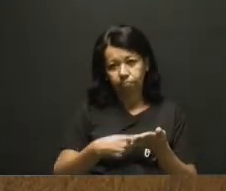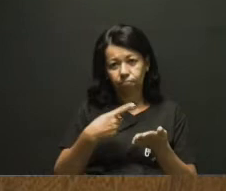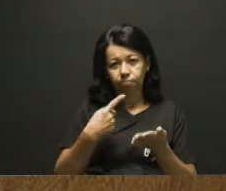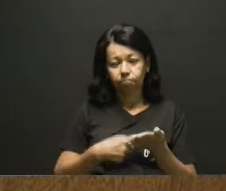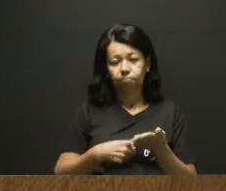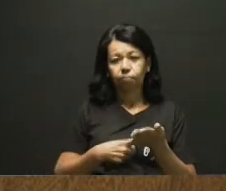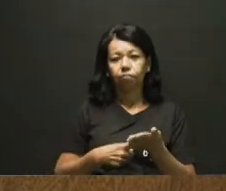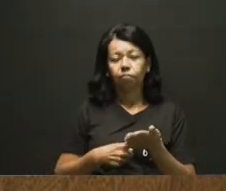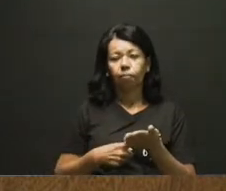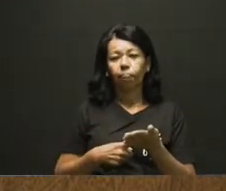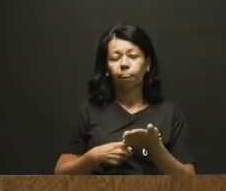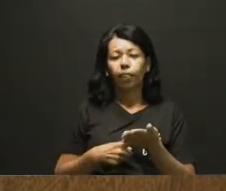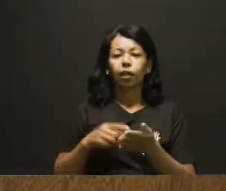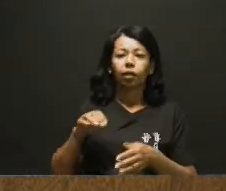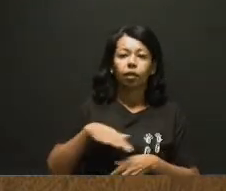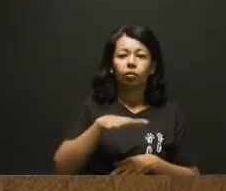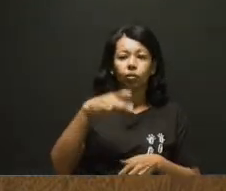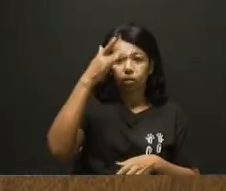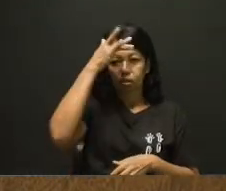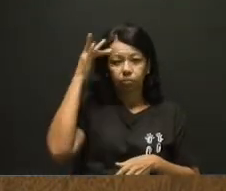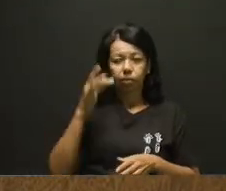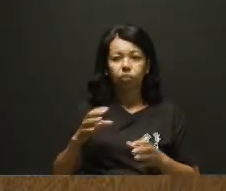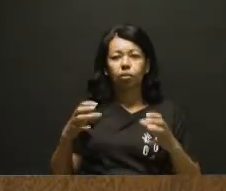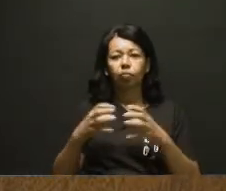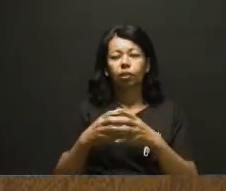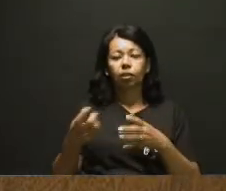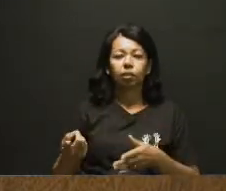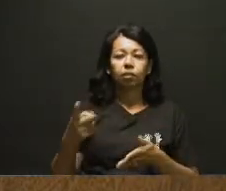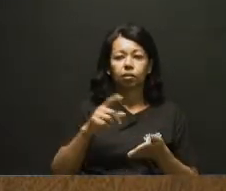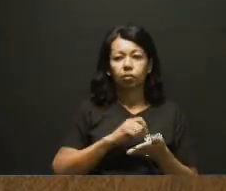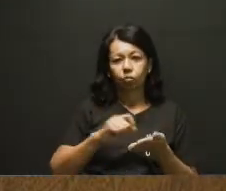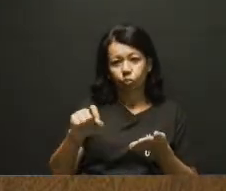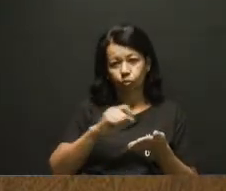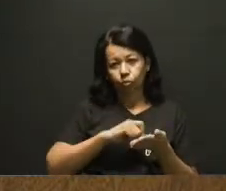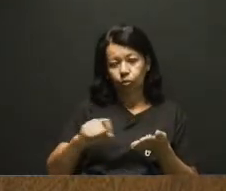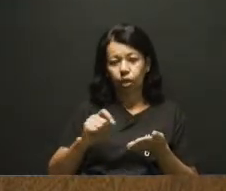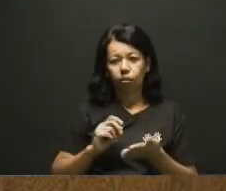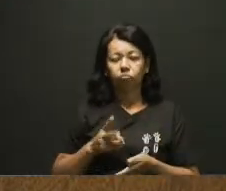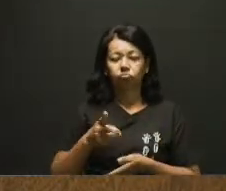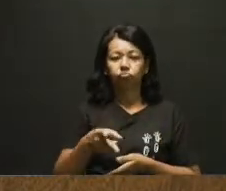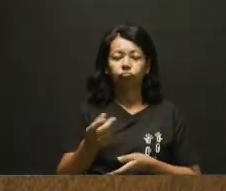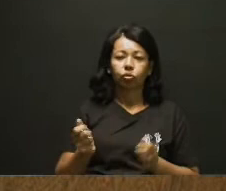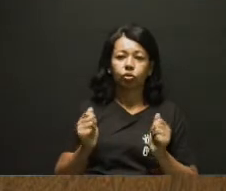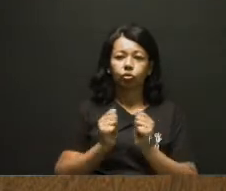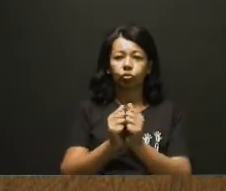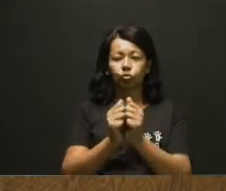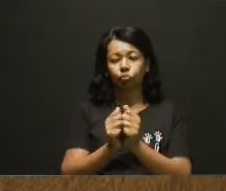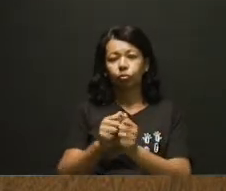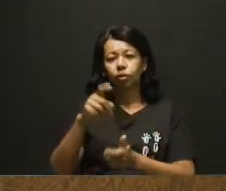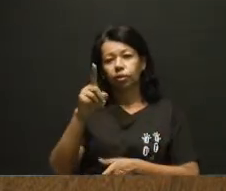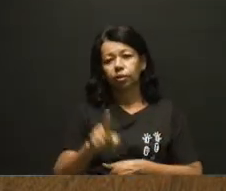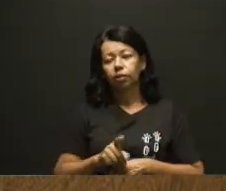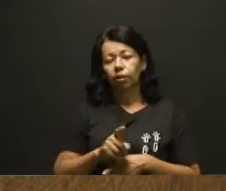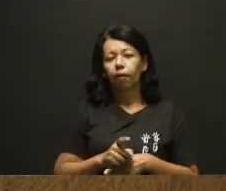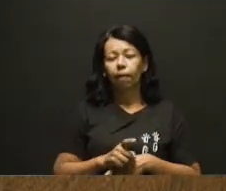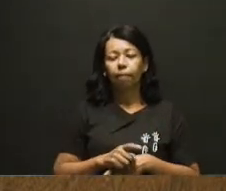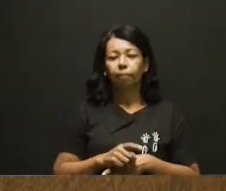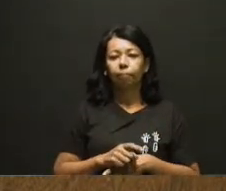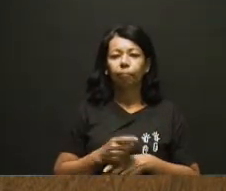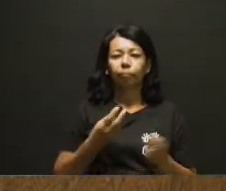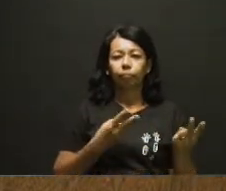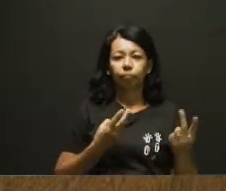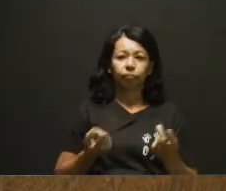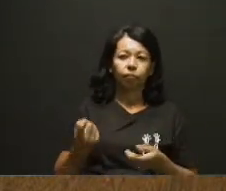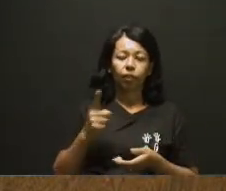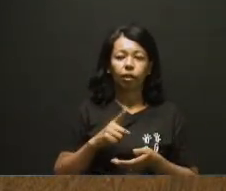ainda todas as pessoas da comunidade que estão na relação que segue anexa e que servirá como ele elemento de